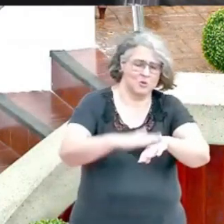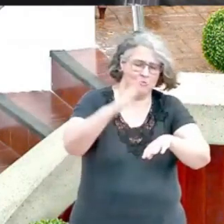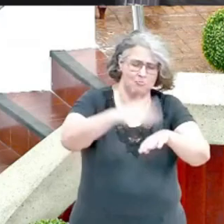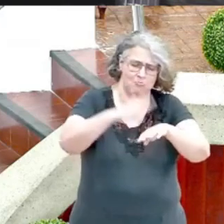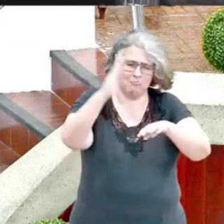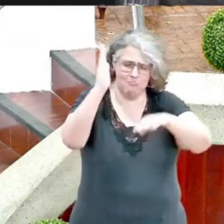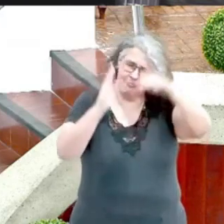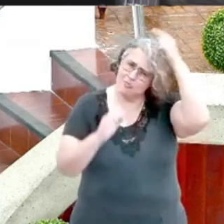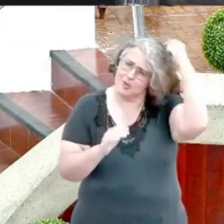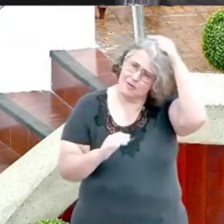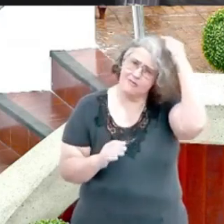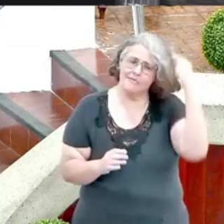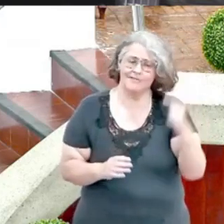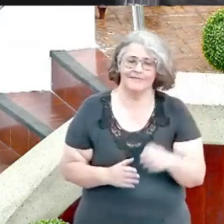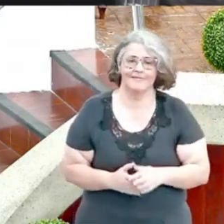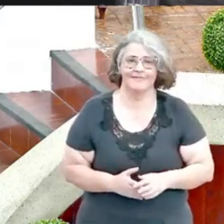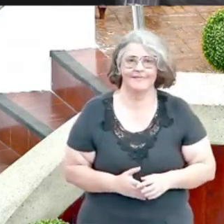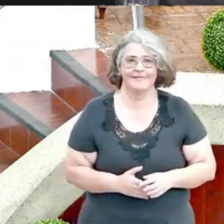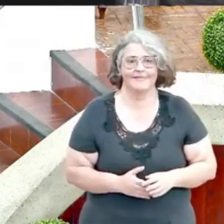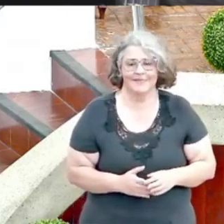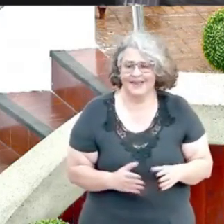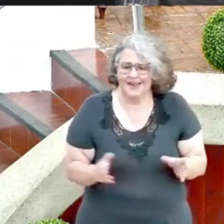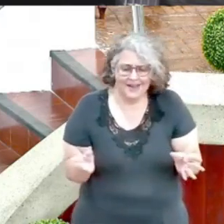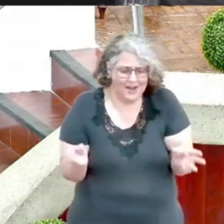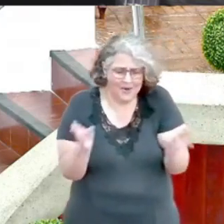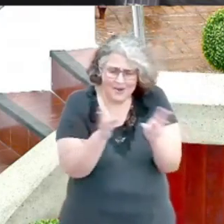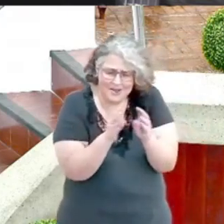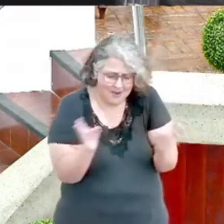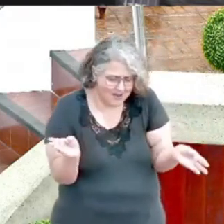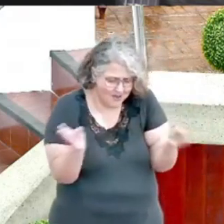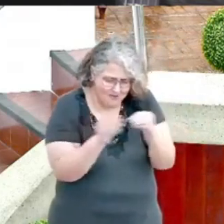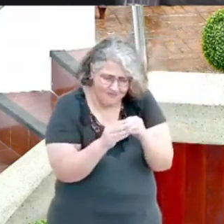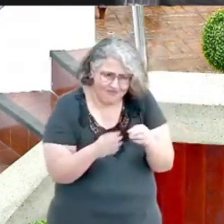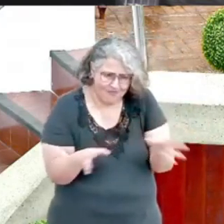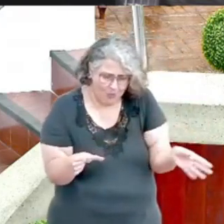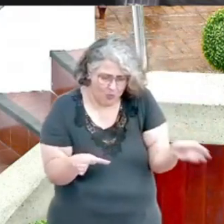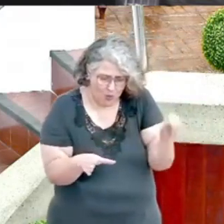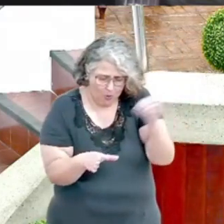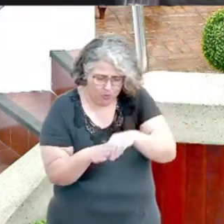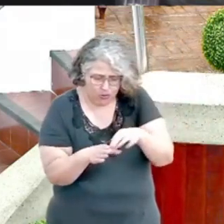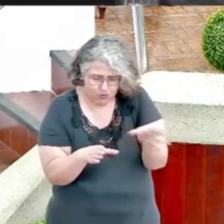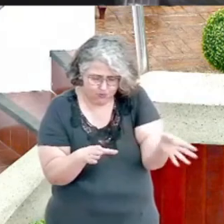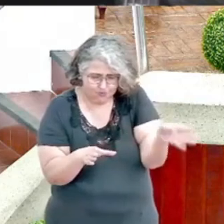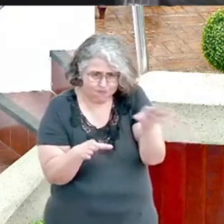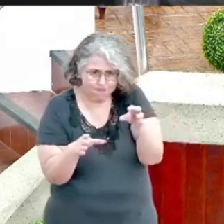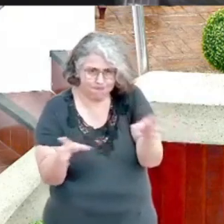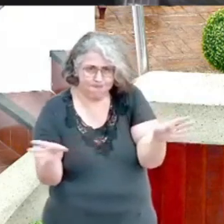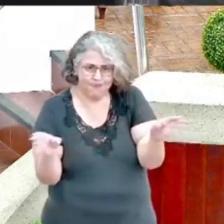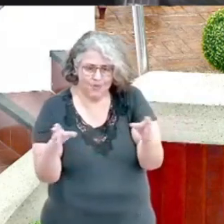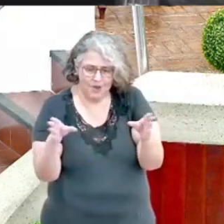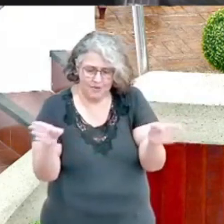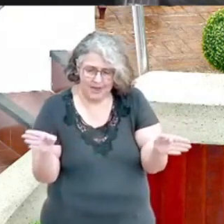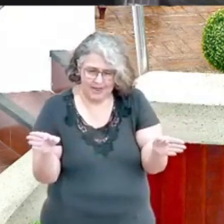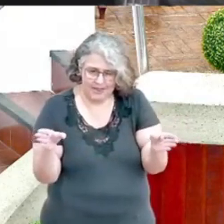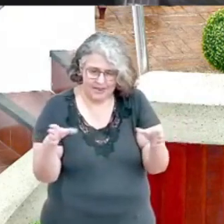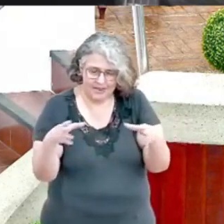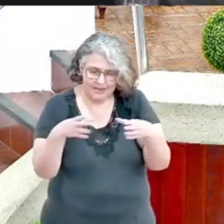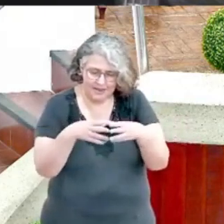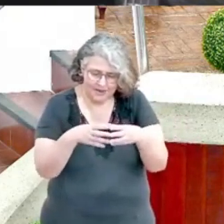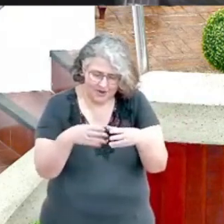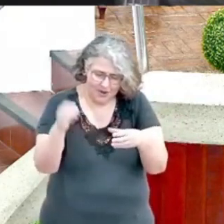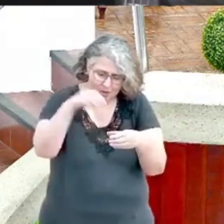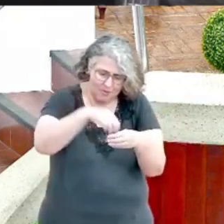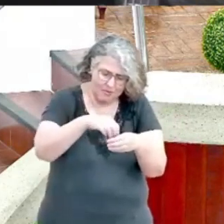a salinha mais recôndita, mais escondida, mais interna, tanto do tabernáculo quanto do templo de Salomão.